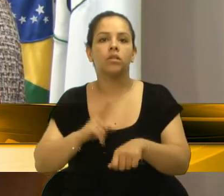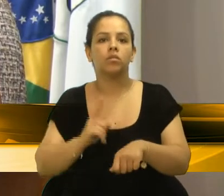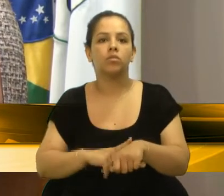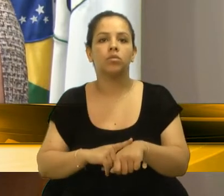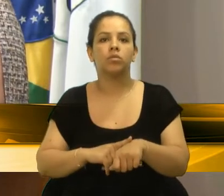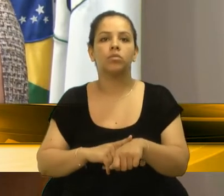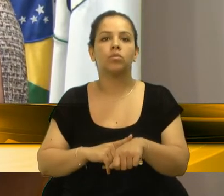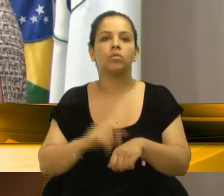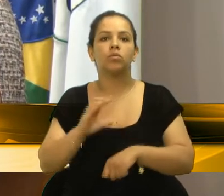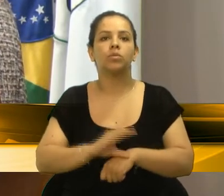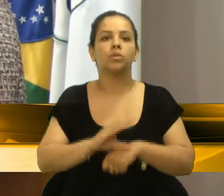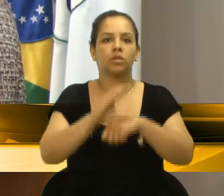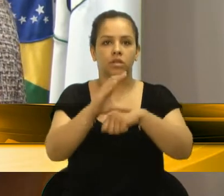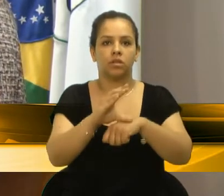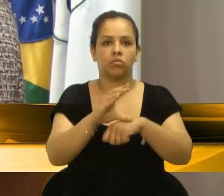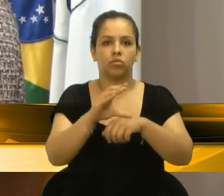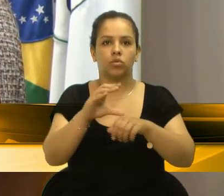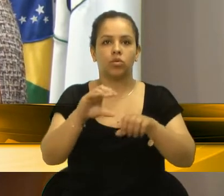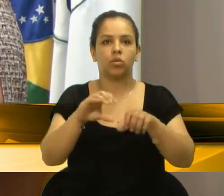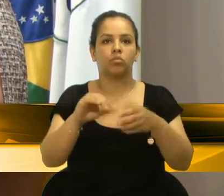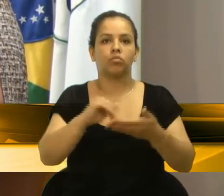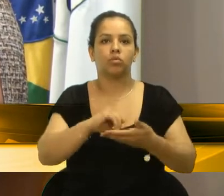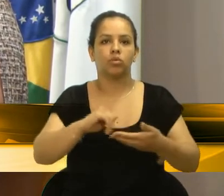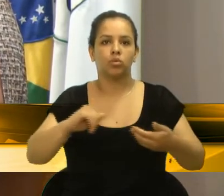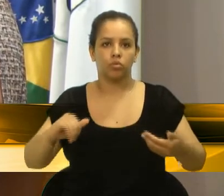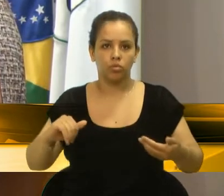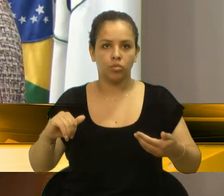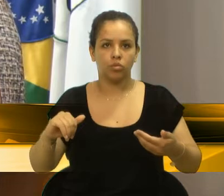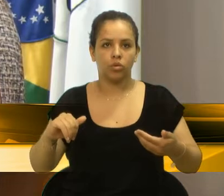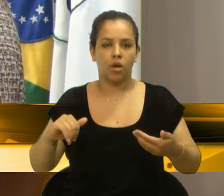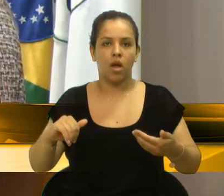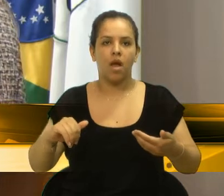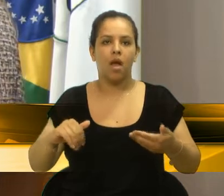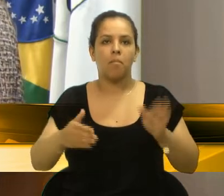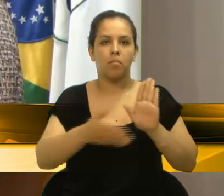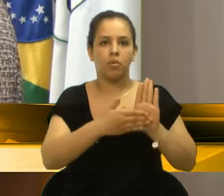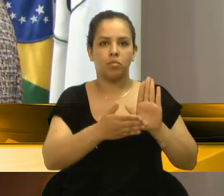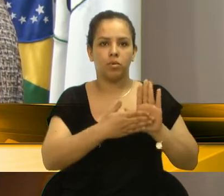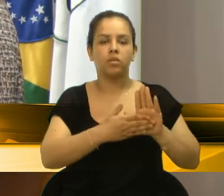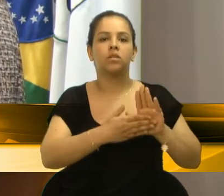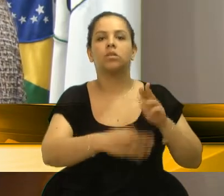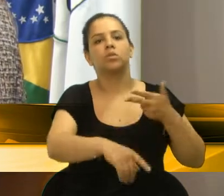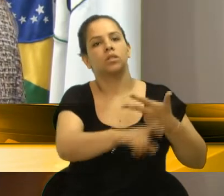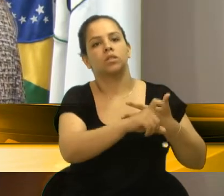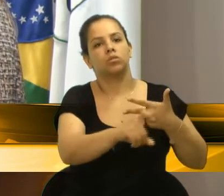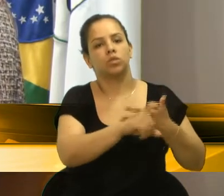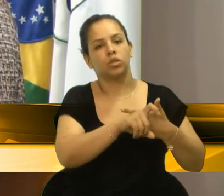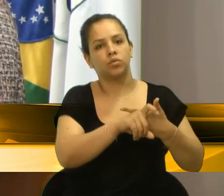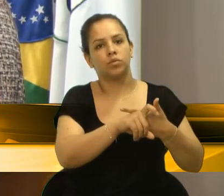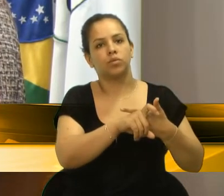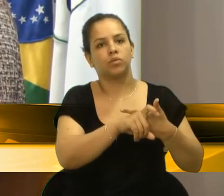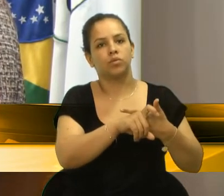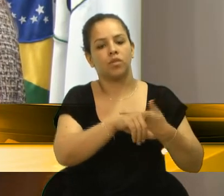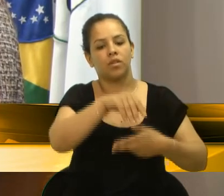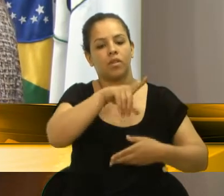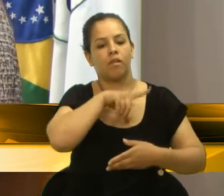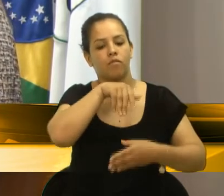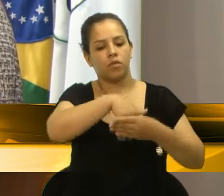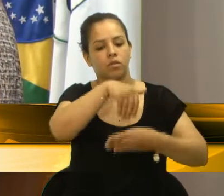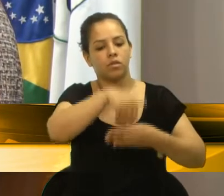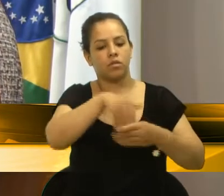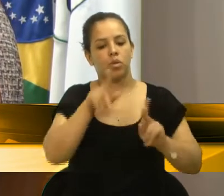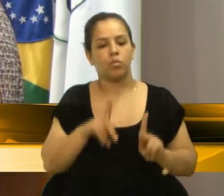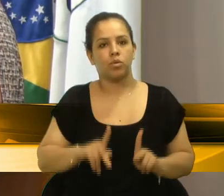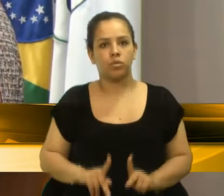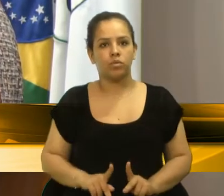Conselho desmembrou a proposta do Executivo, inclusive com votação de pessoas